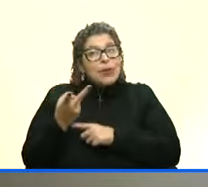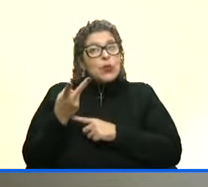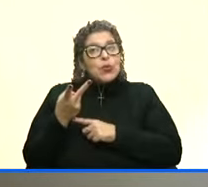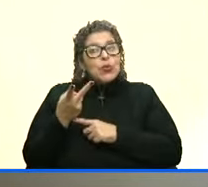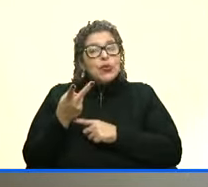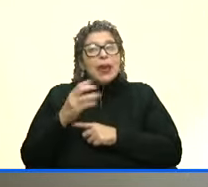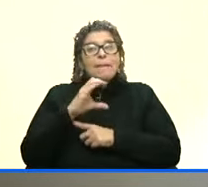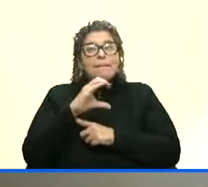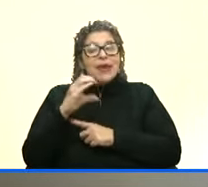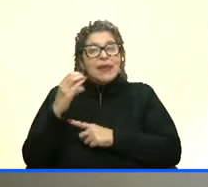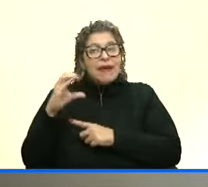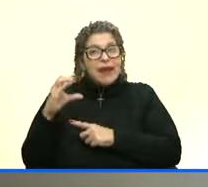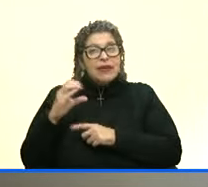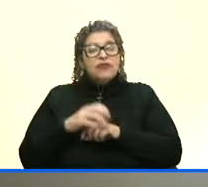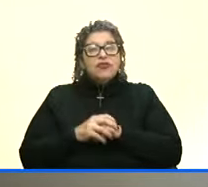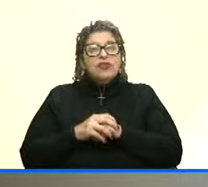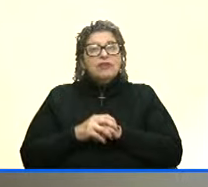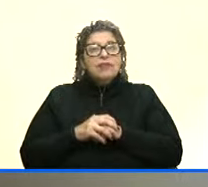pela creche,